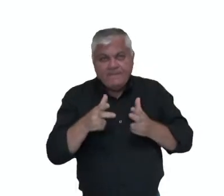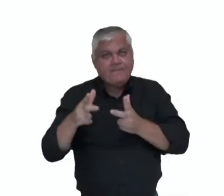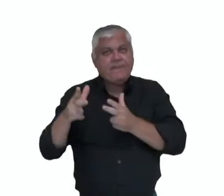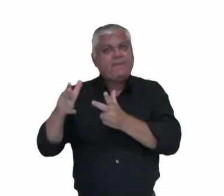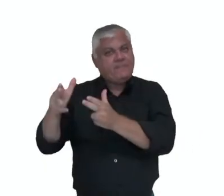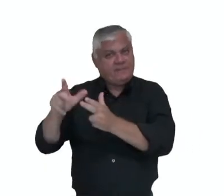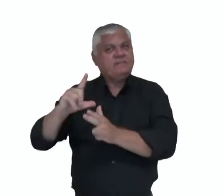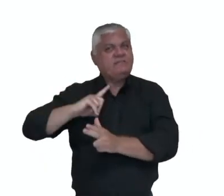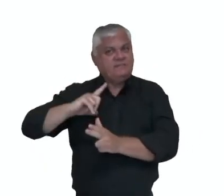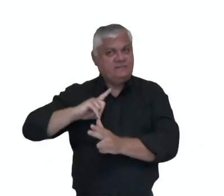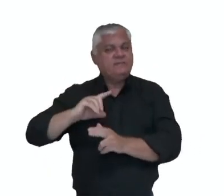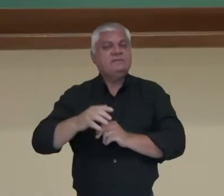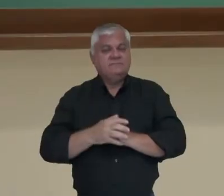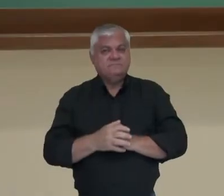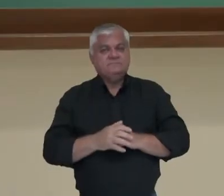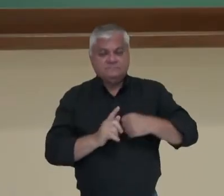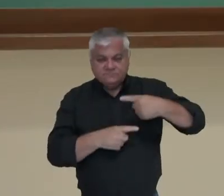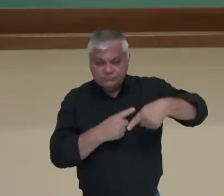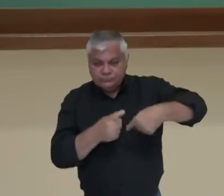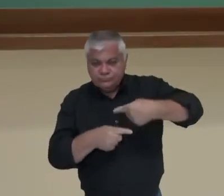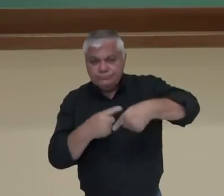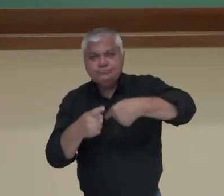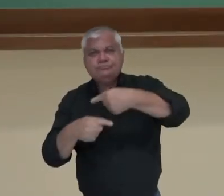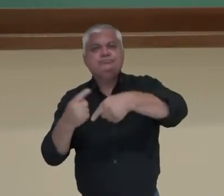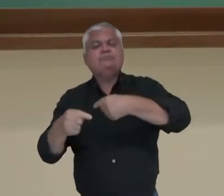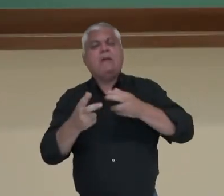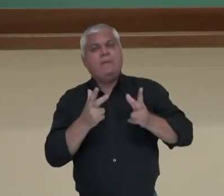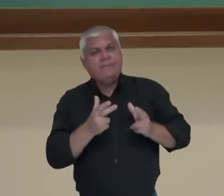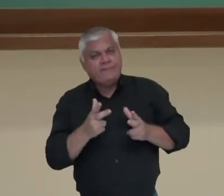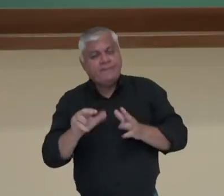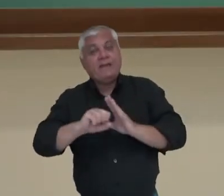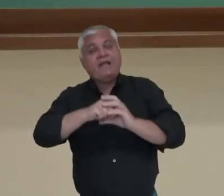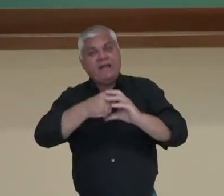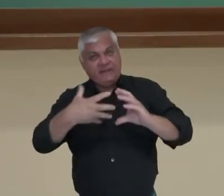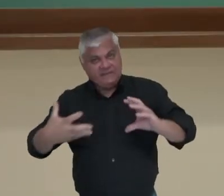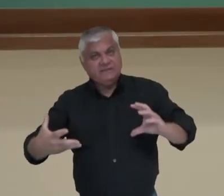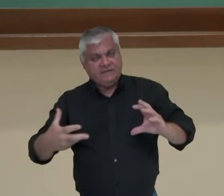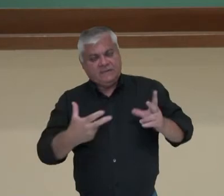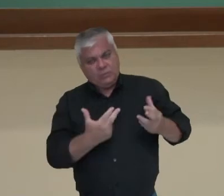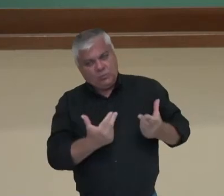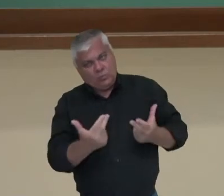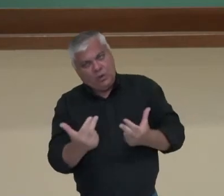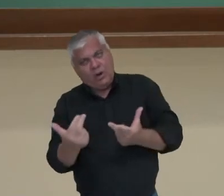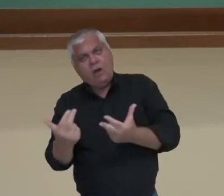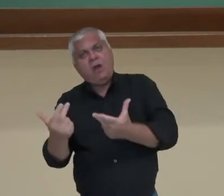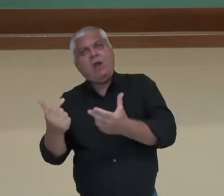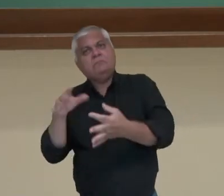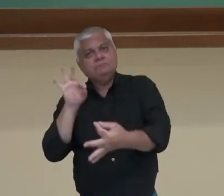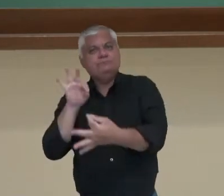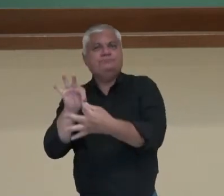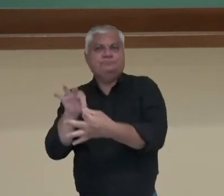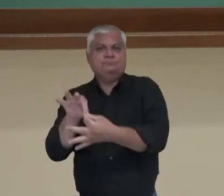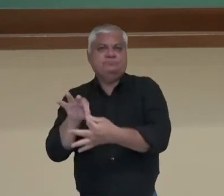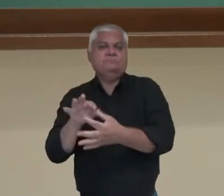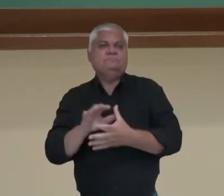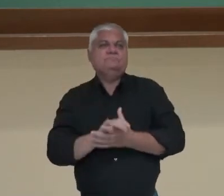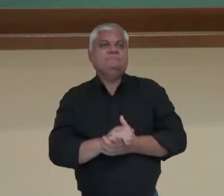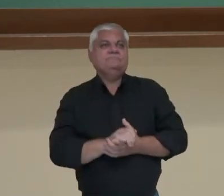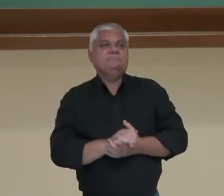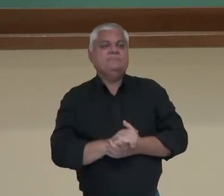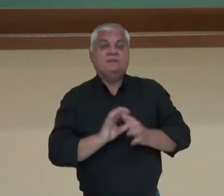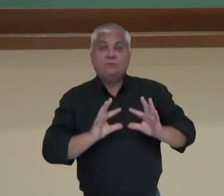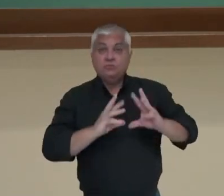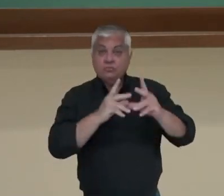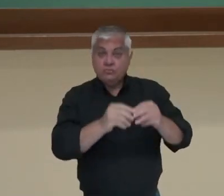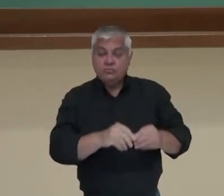possuir. Conforme, né, vai aproximando do último ali, são as características mais específicas de cada grupo, tá? Então todos